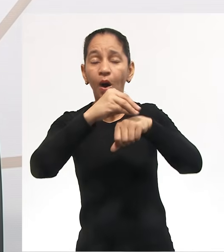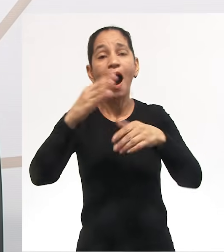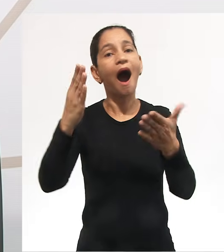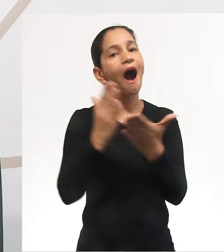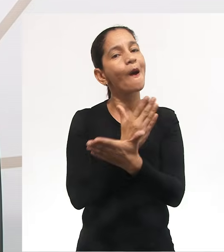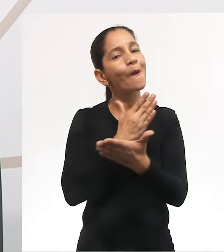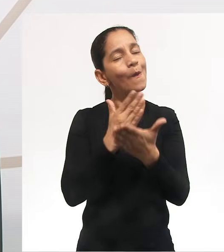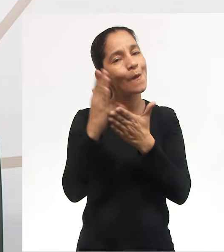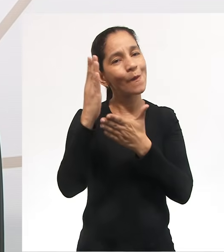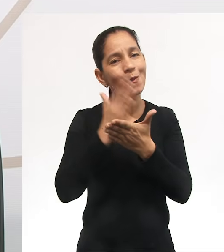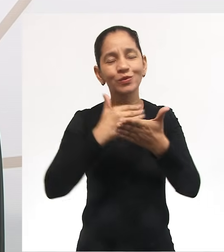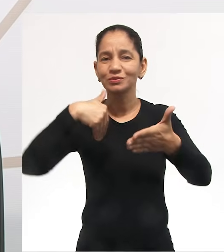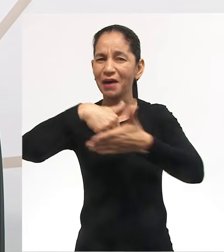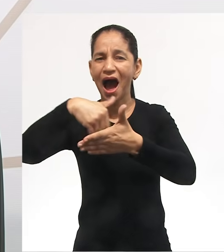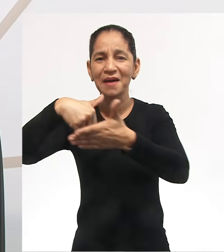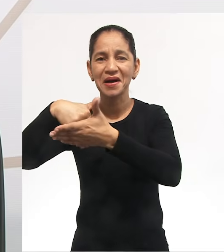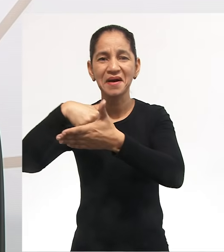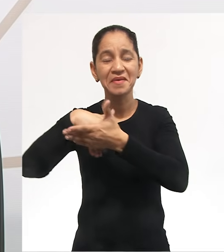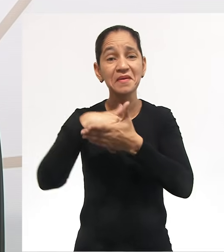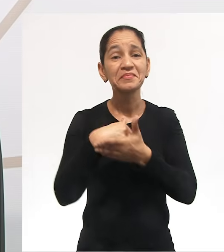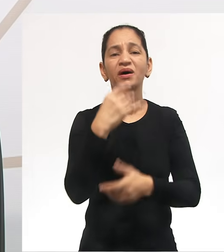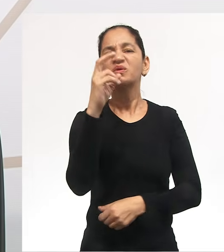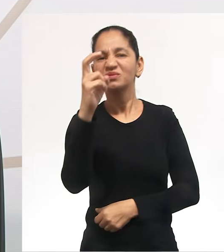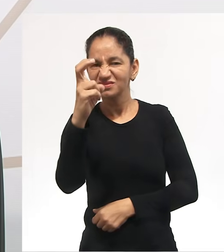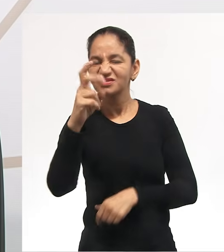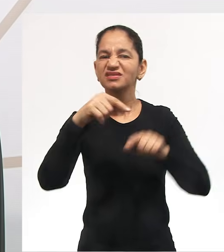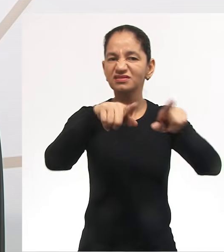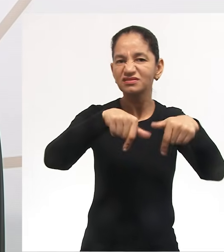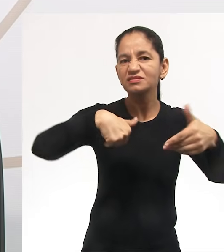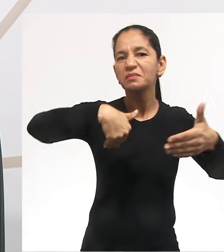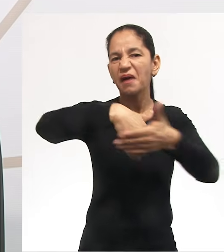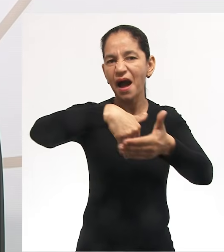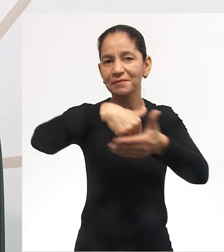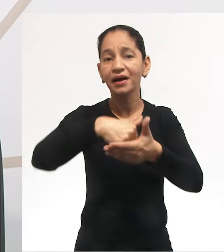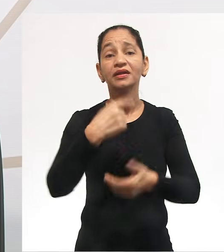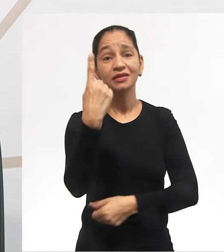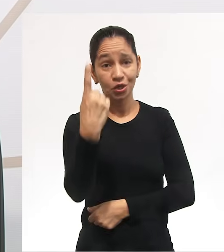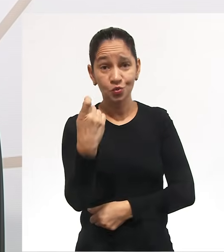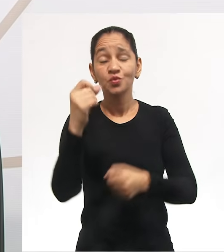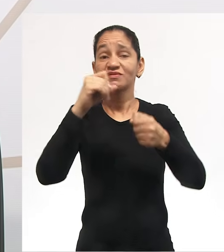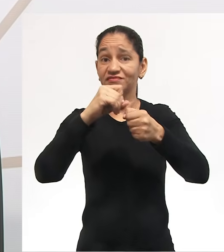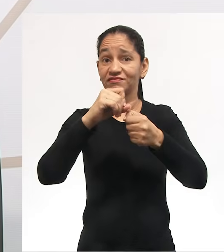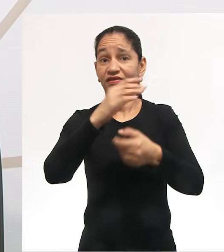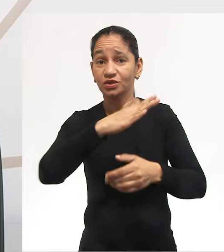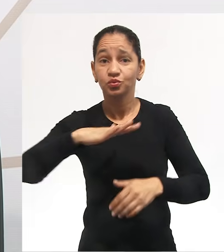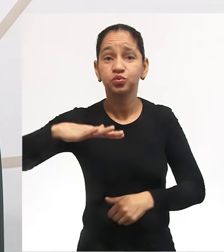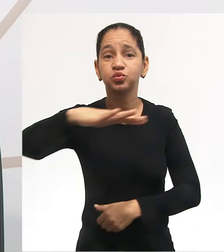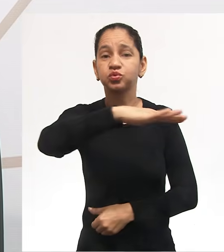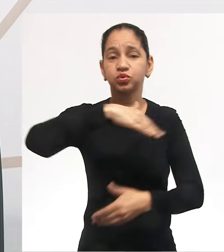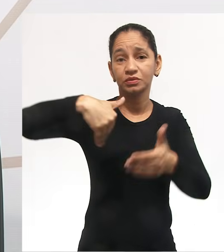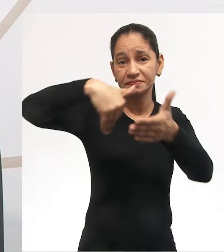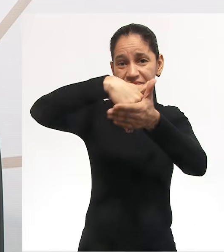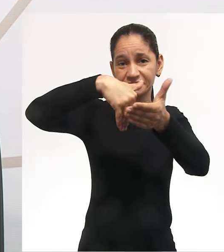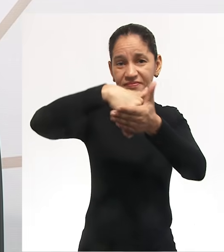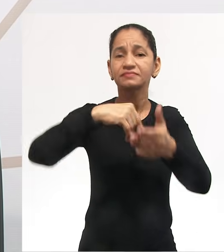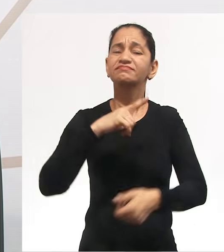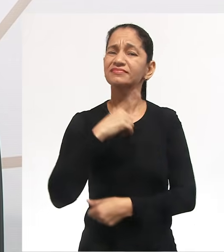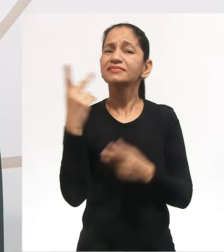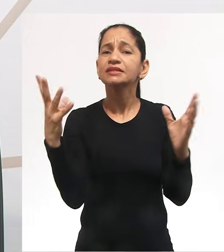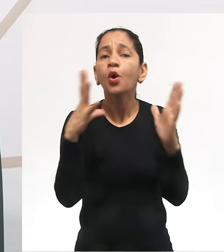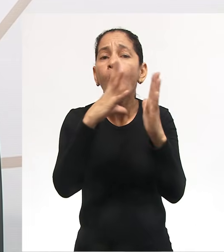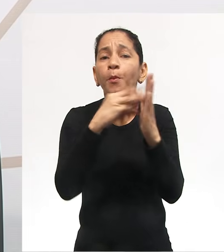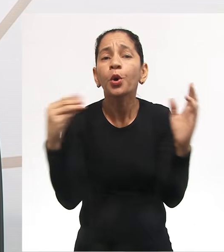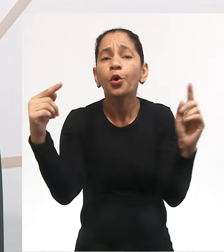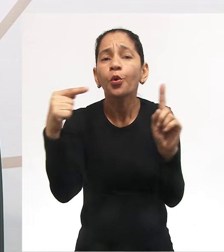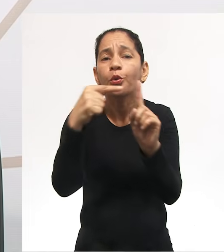para representar, para eles poderem fazer. E tem uns meninos que gostam muito de futebol. Lá tem uns 5 campos de futebol, né? Então,